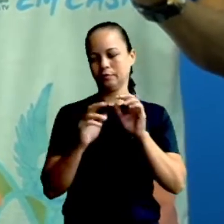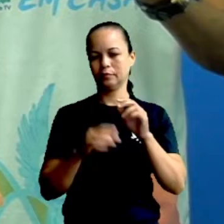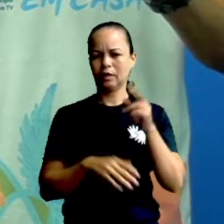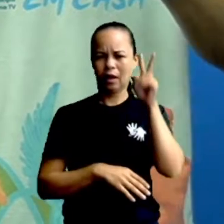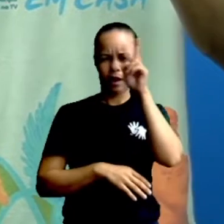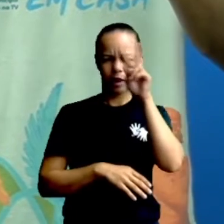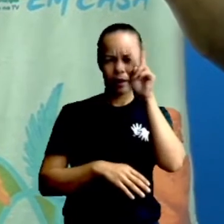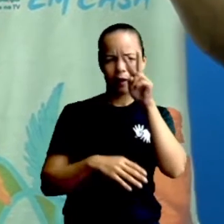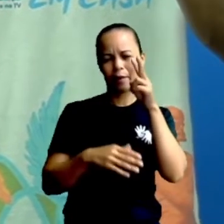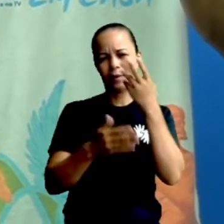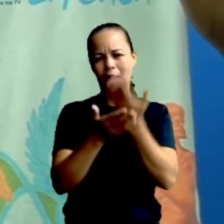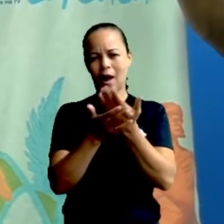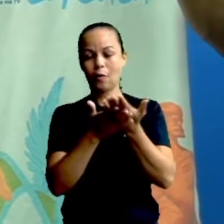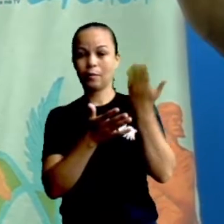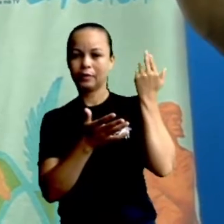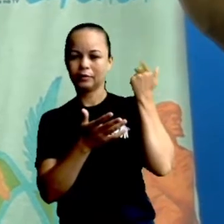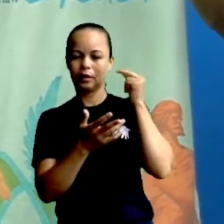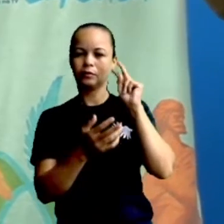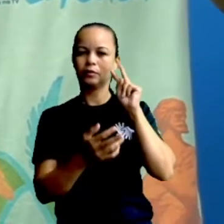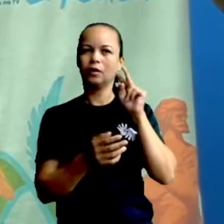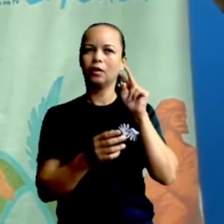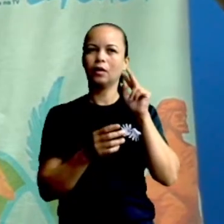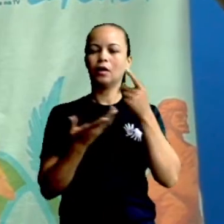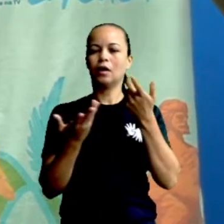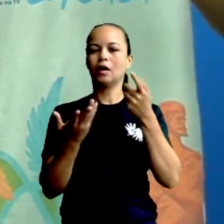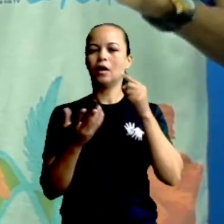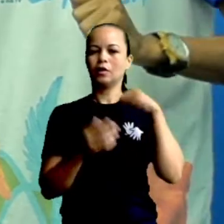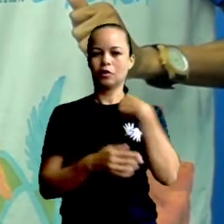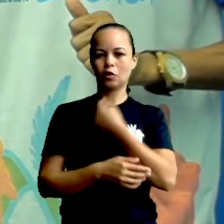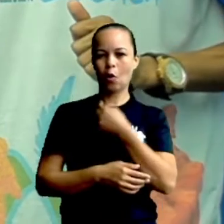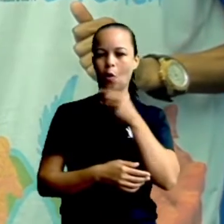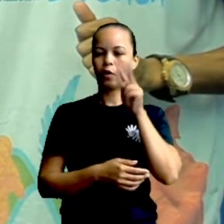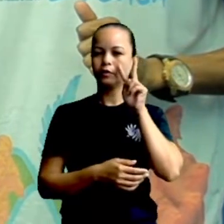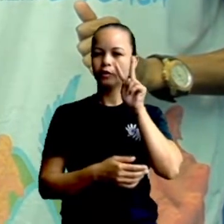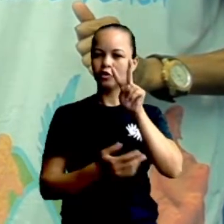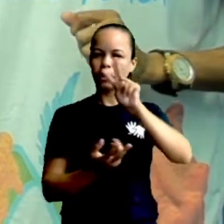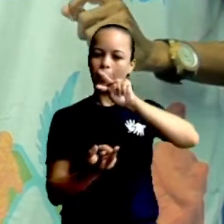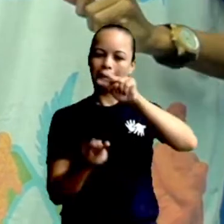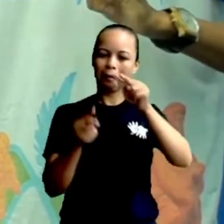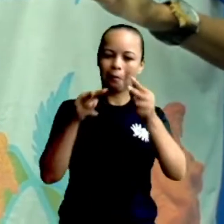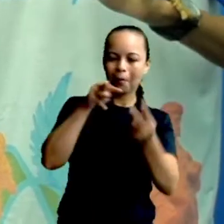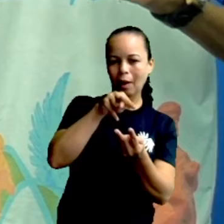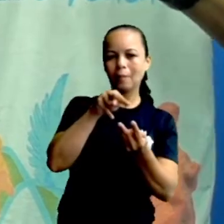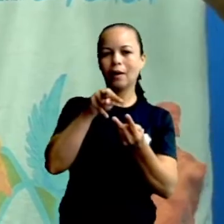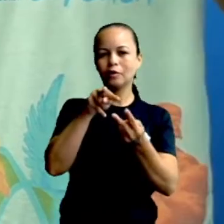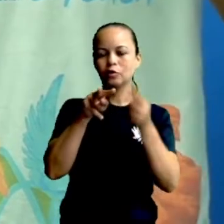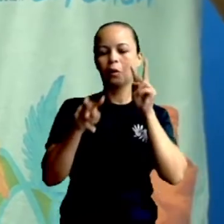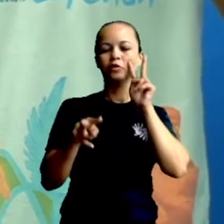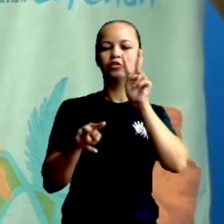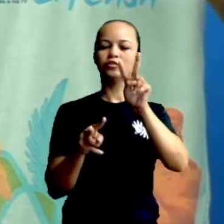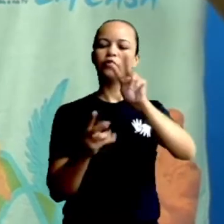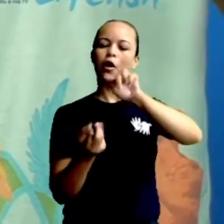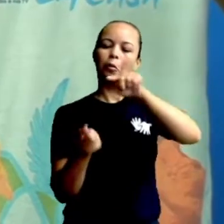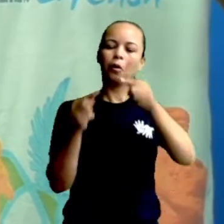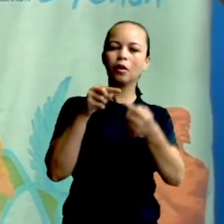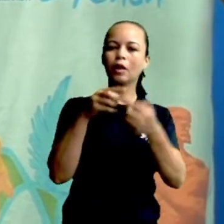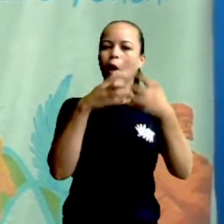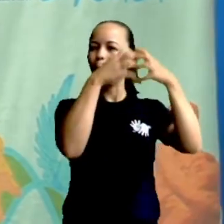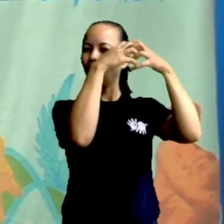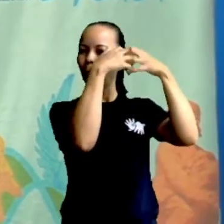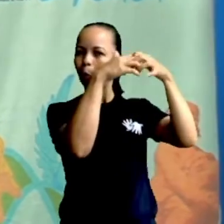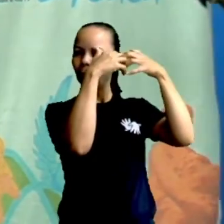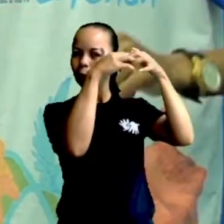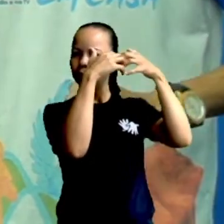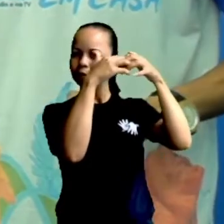anterior? Nós enxergamos de cabeça para baixo. É o nosso cérebro